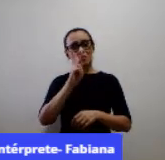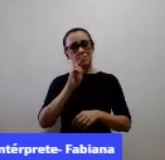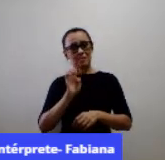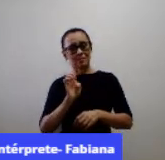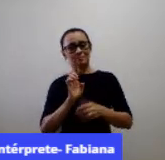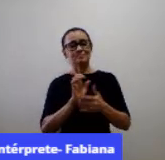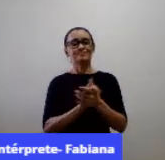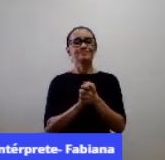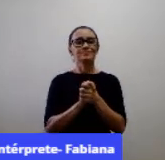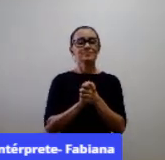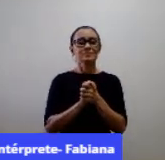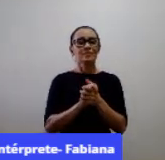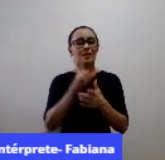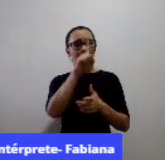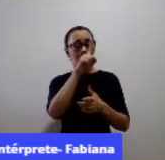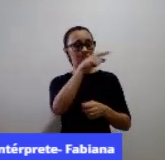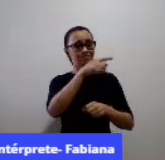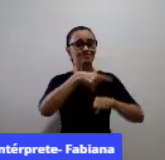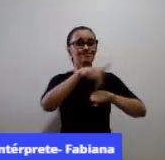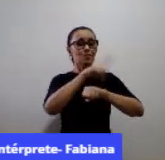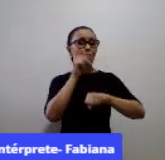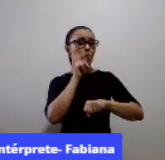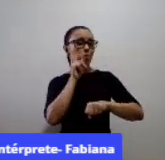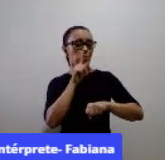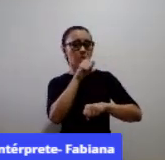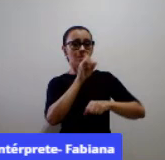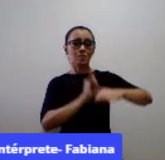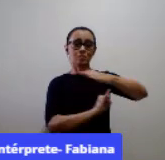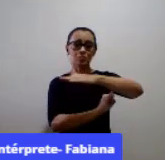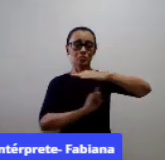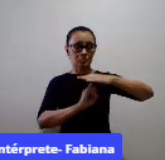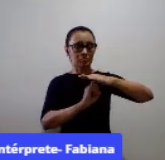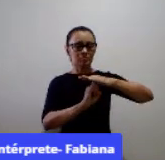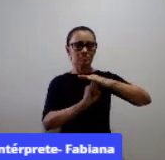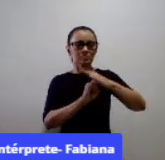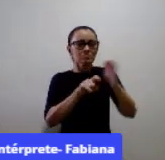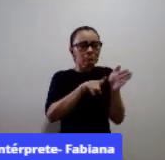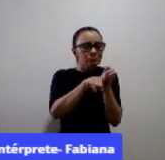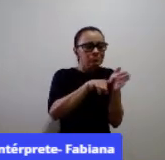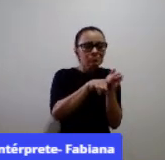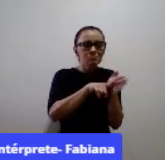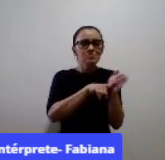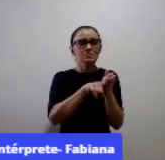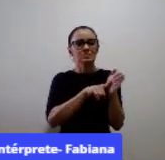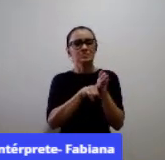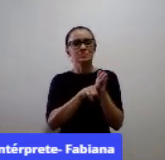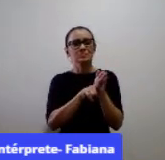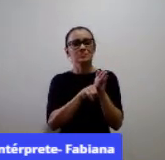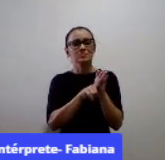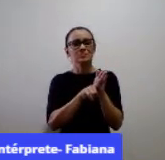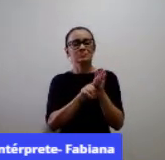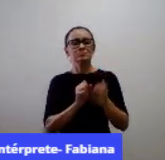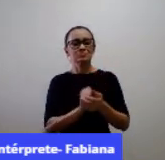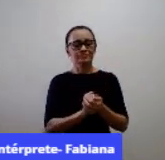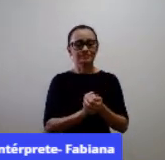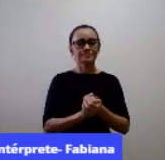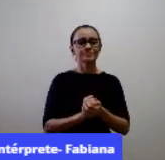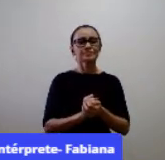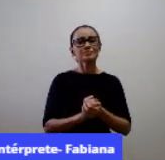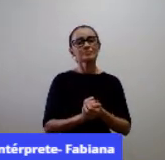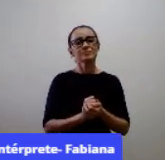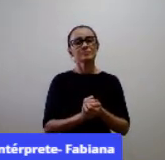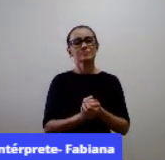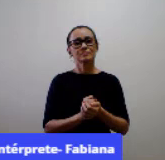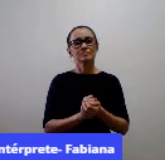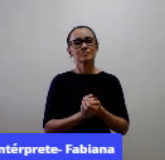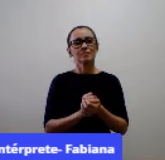PEI realizado em Nova York por uma instituição clínica chamada Autism Speaks, né? Que